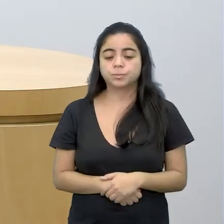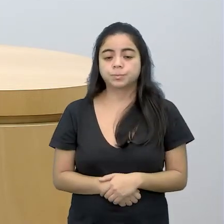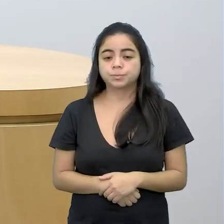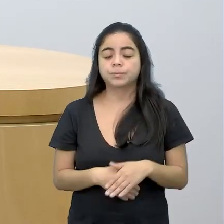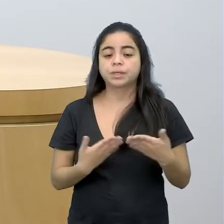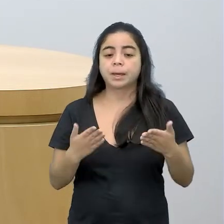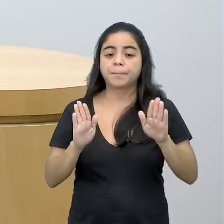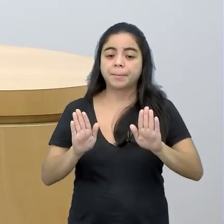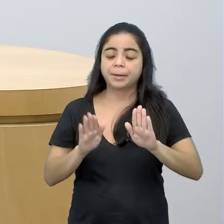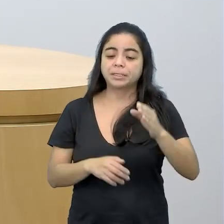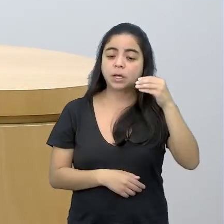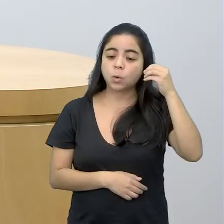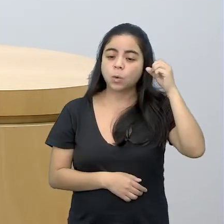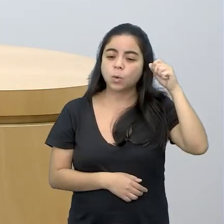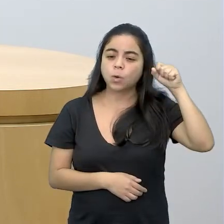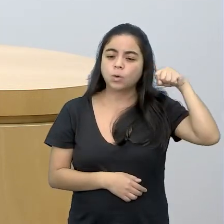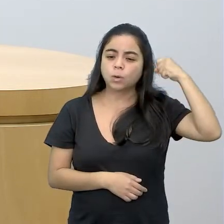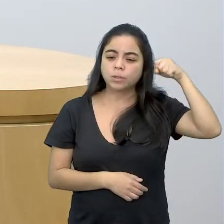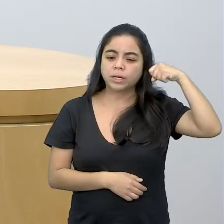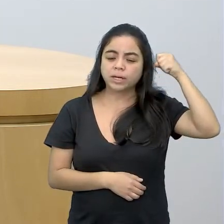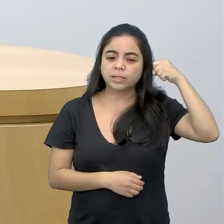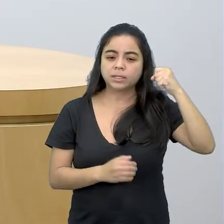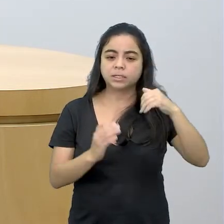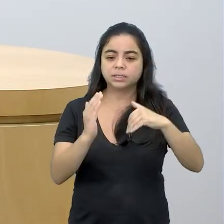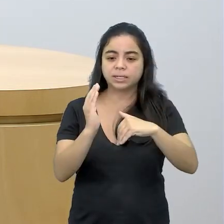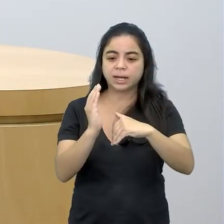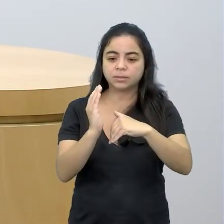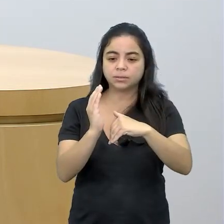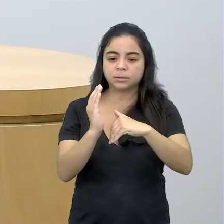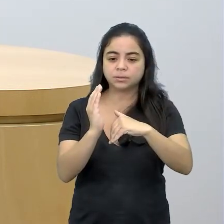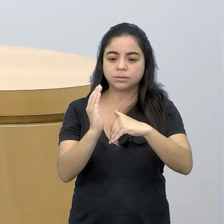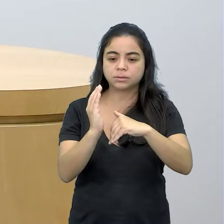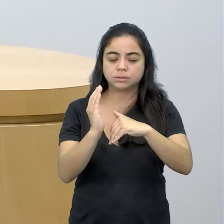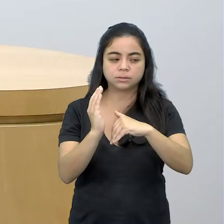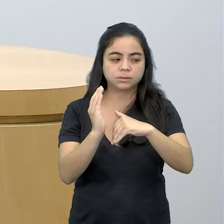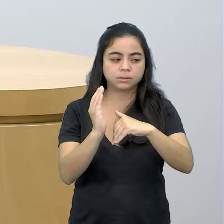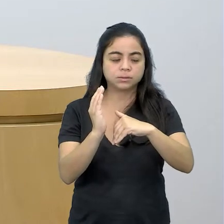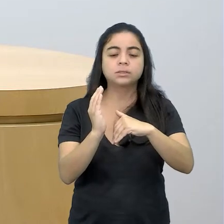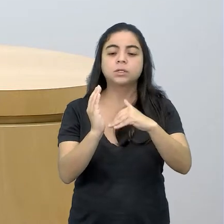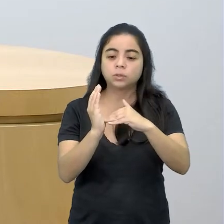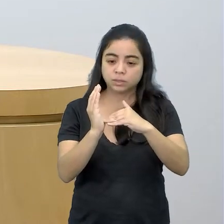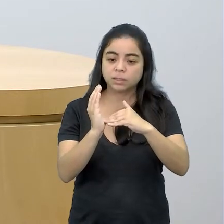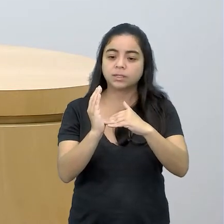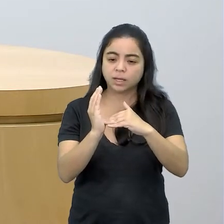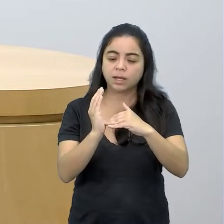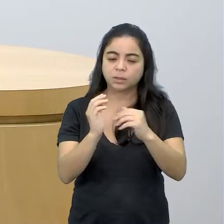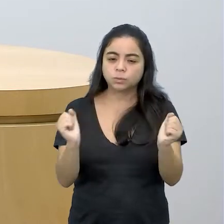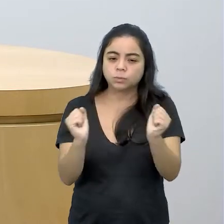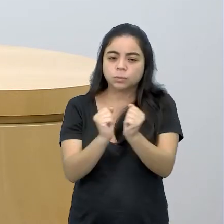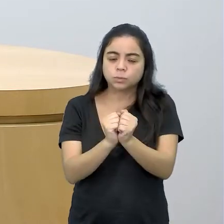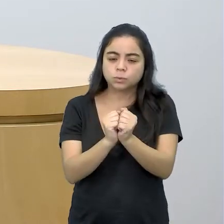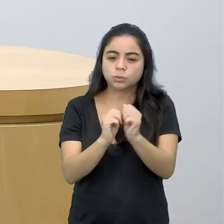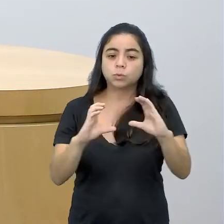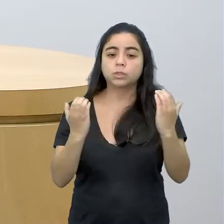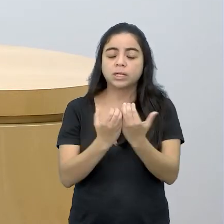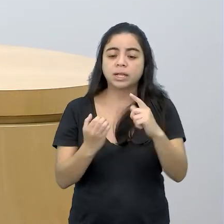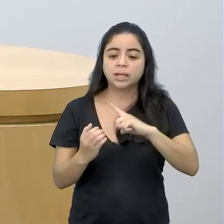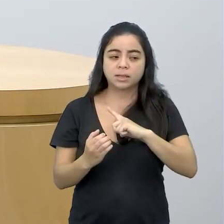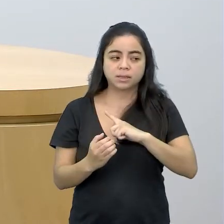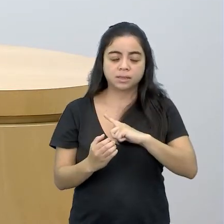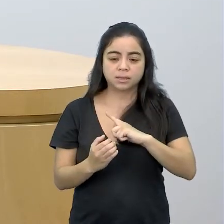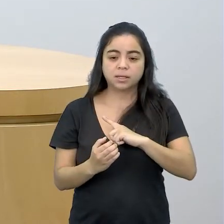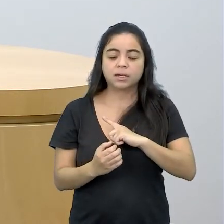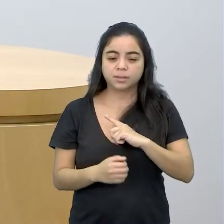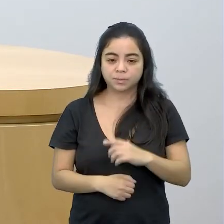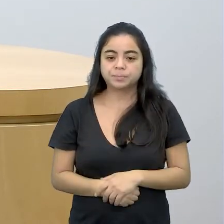que o Senado, a outra casa legislativa que compõe, junto com a Câmara dos Deputados, o Congresso, tem um número fixo de